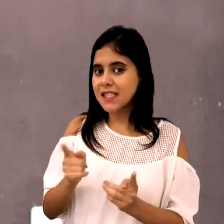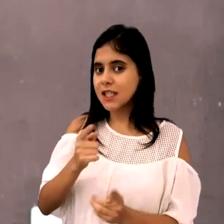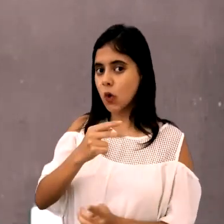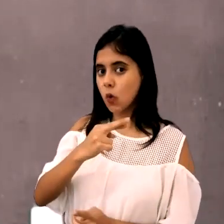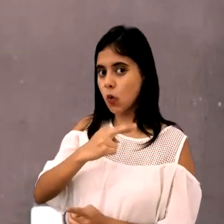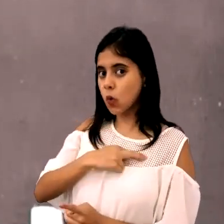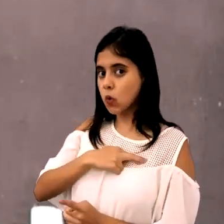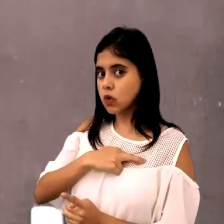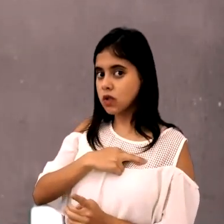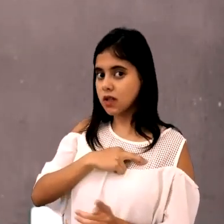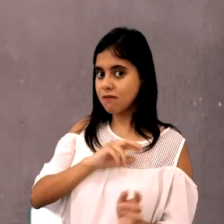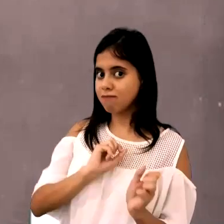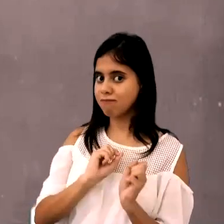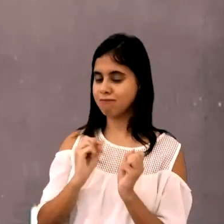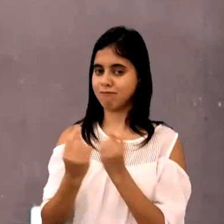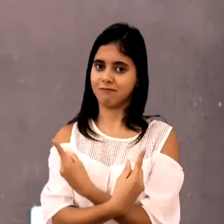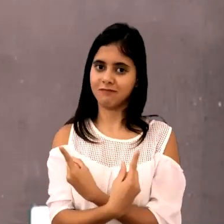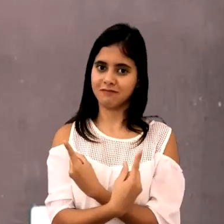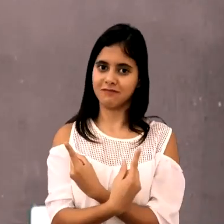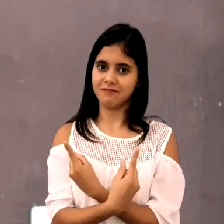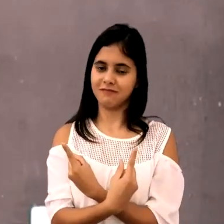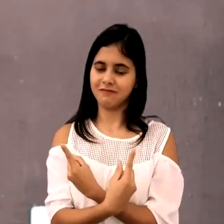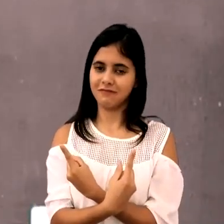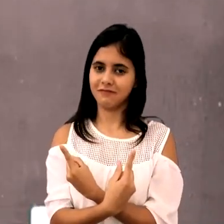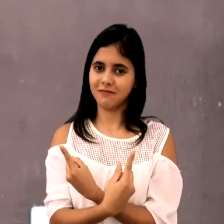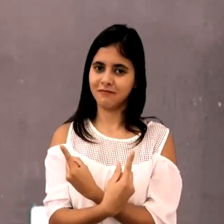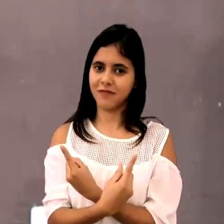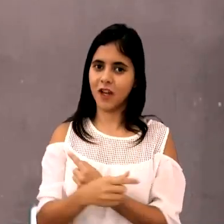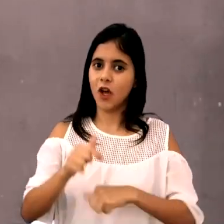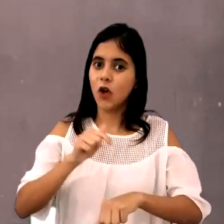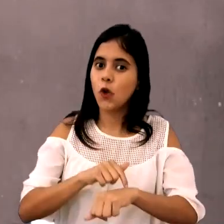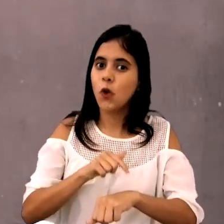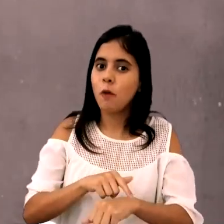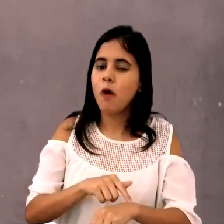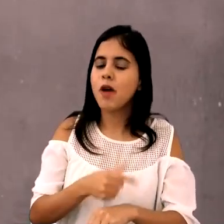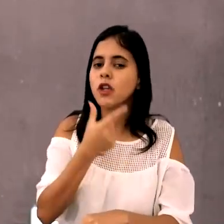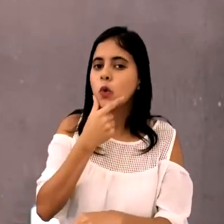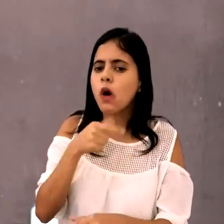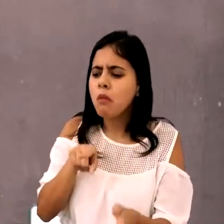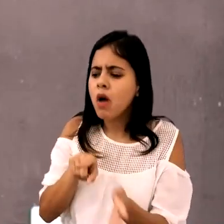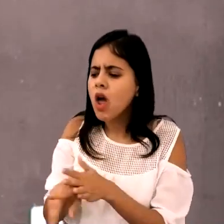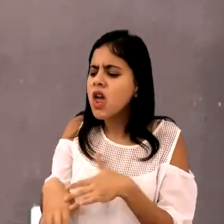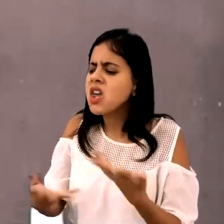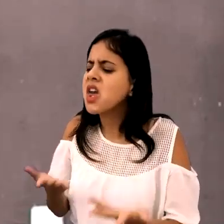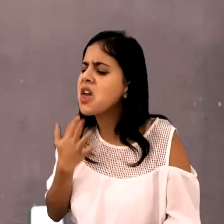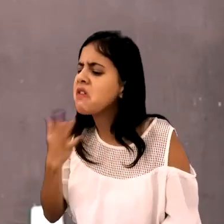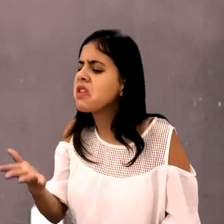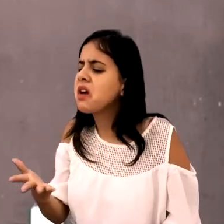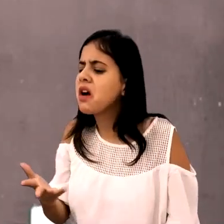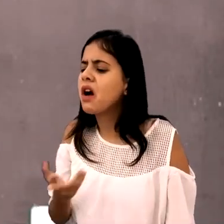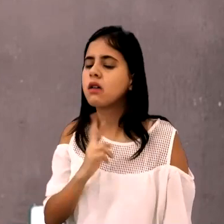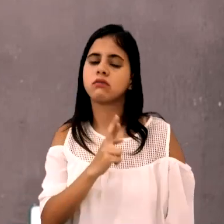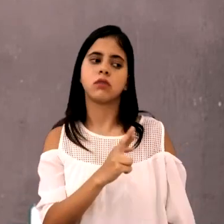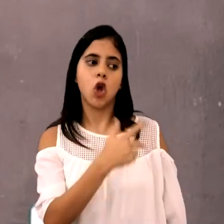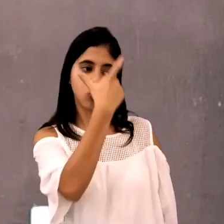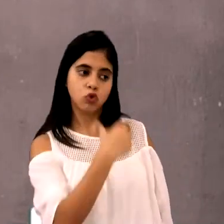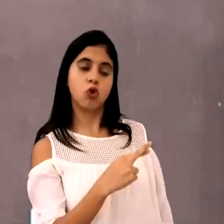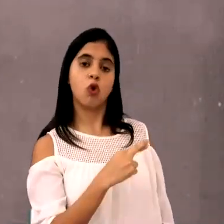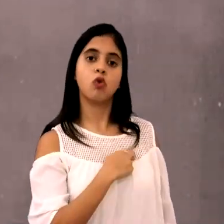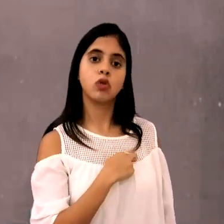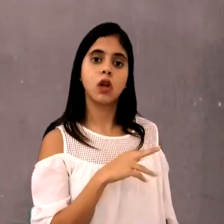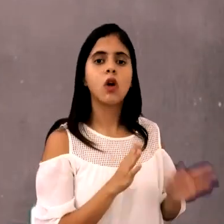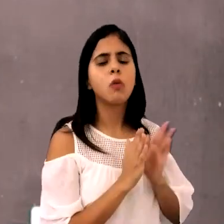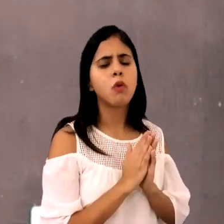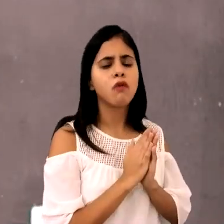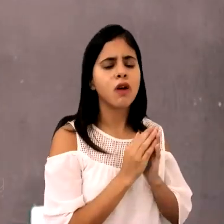faz, nessa parte, ela faz o contrário. Na hora que ele diz, quem é você? Ela diz, sou Ruth, sua serva.